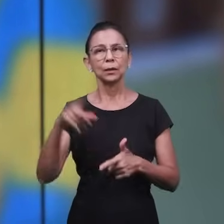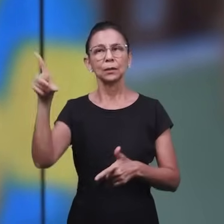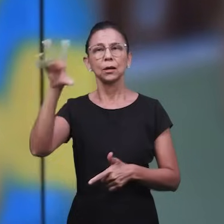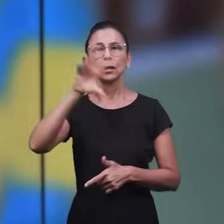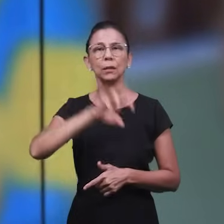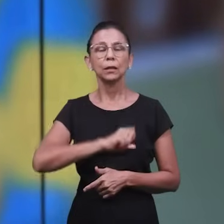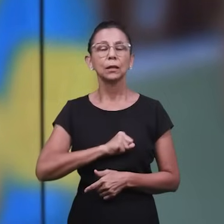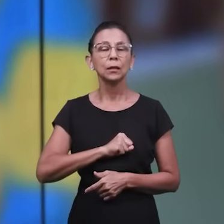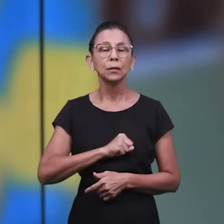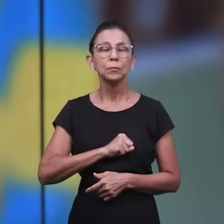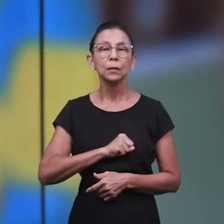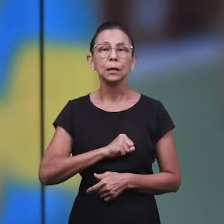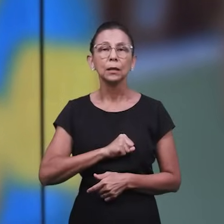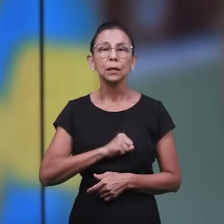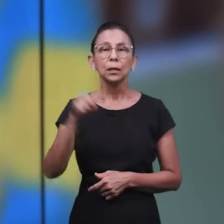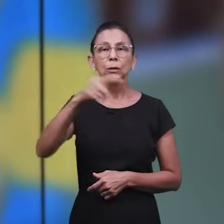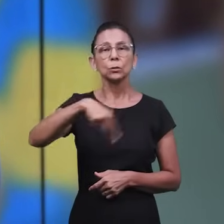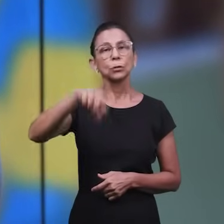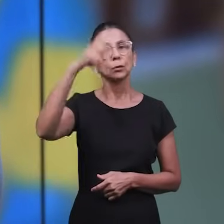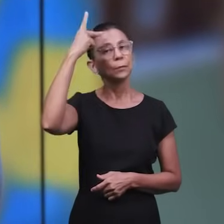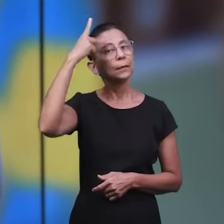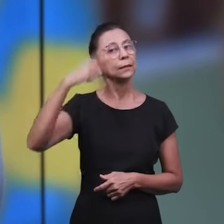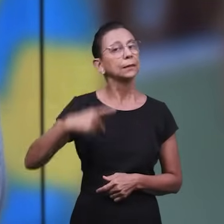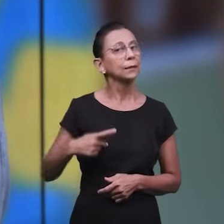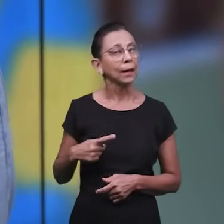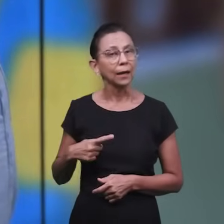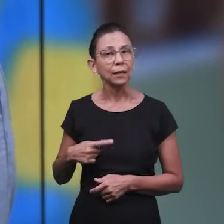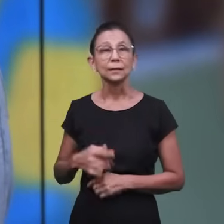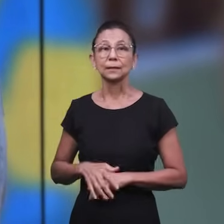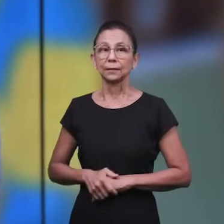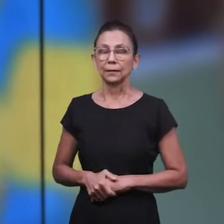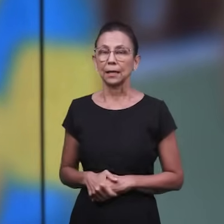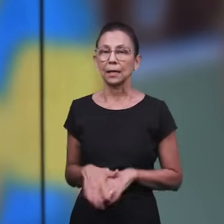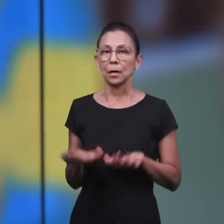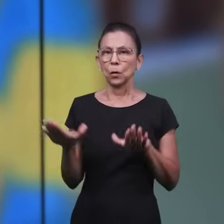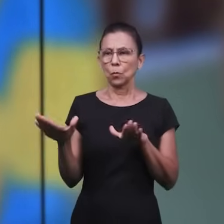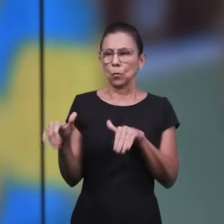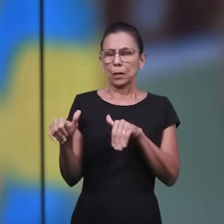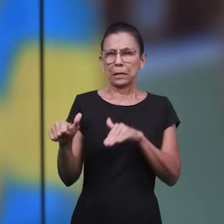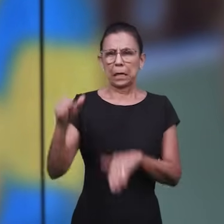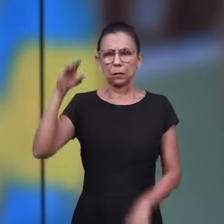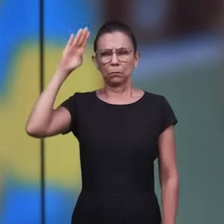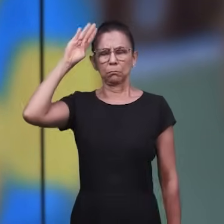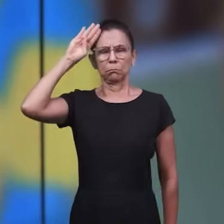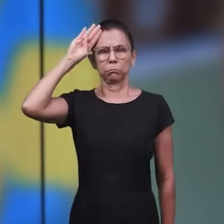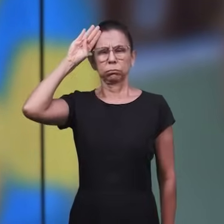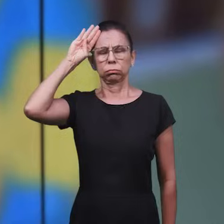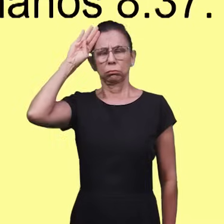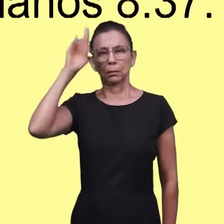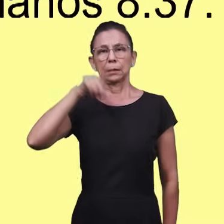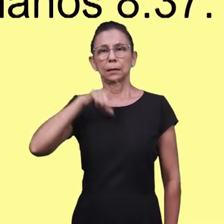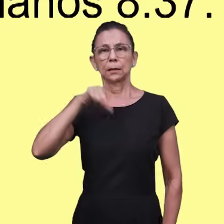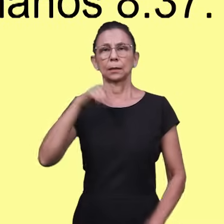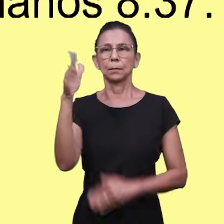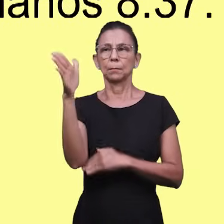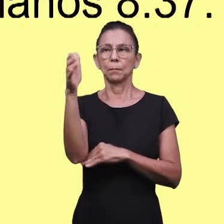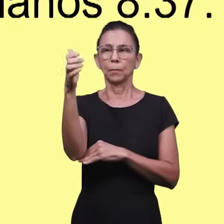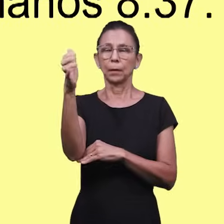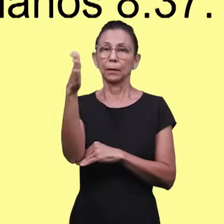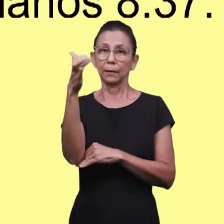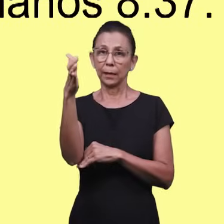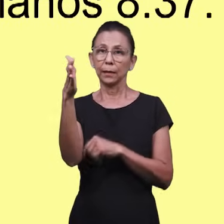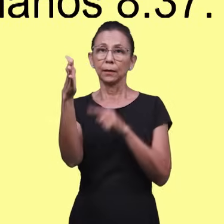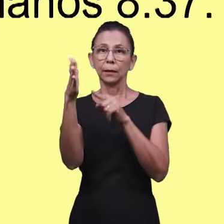E esse exército, ele carrega bandeiras. A bandeira em um exército, ela é o símbolo da